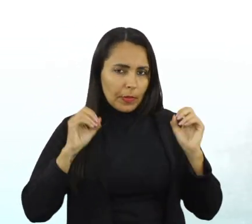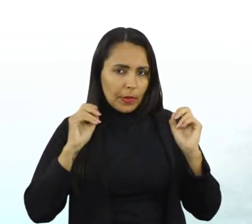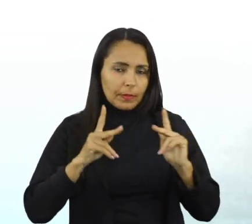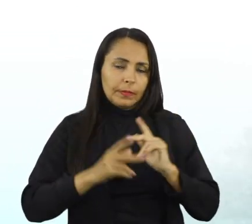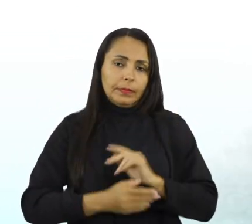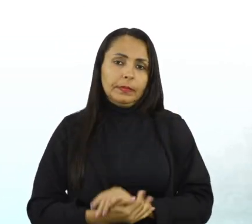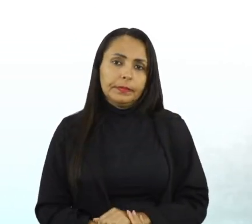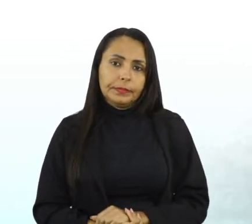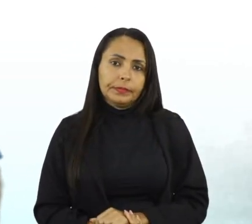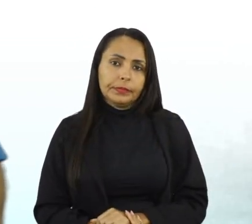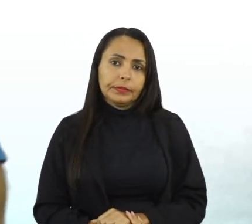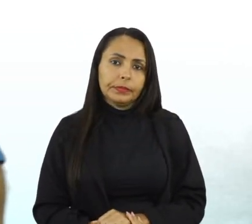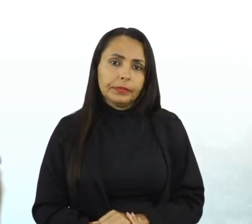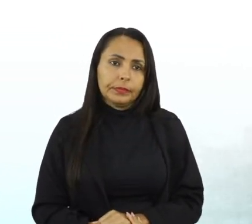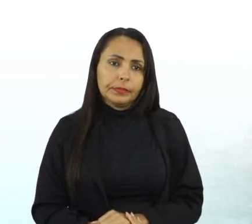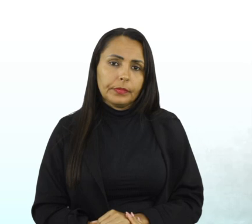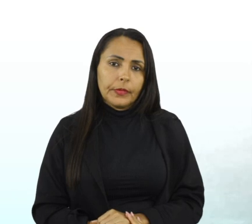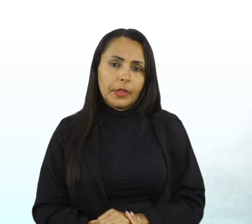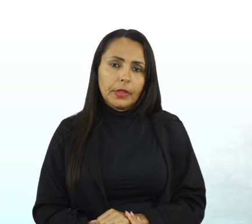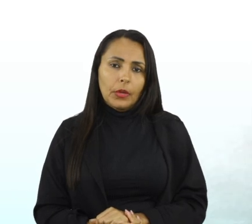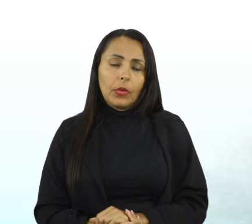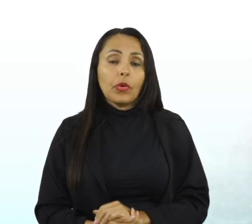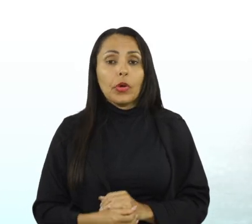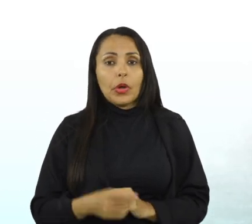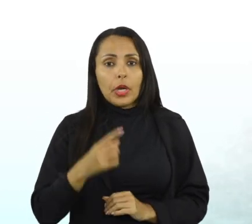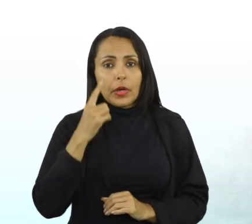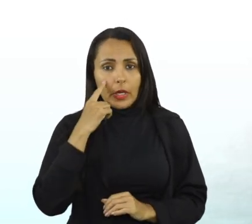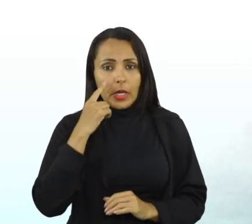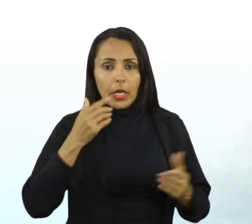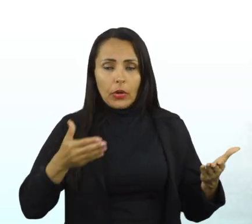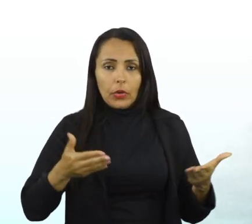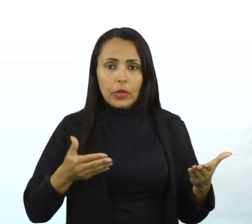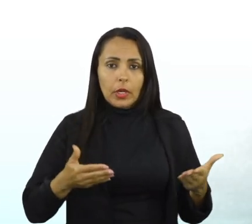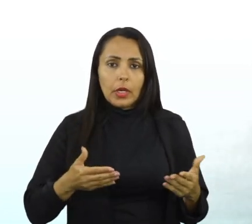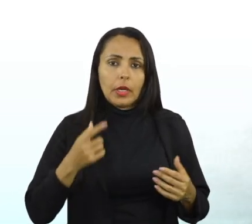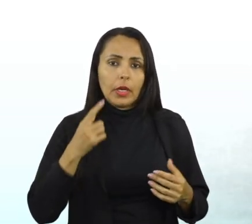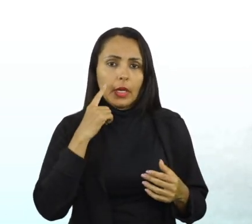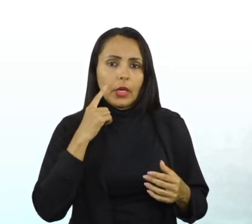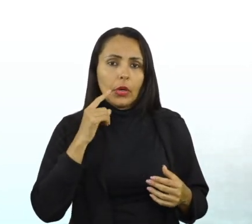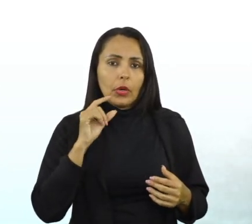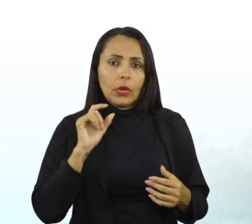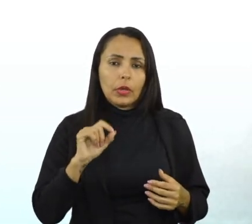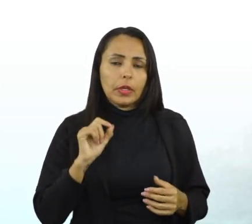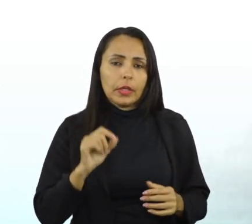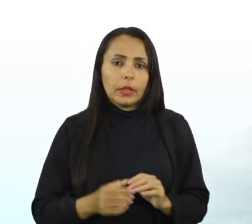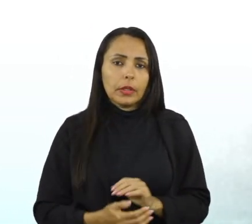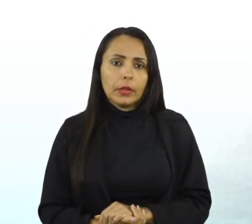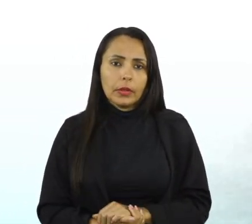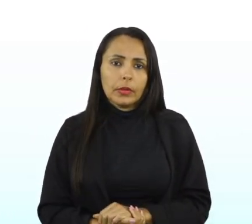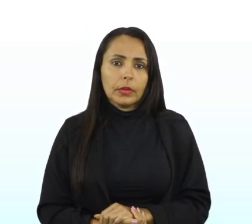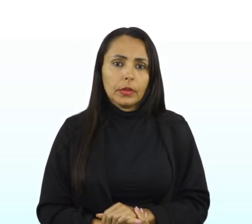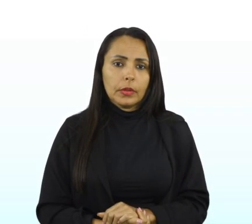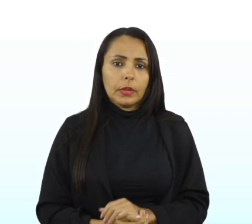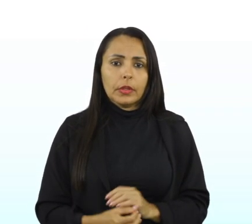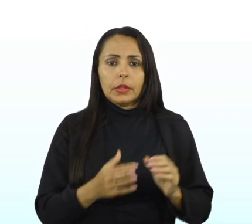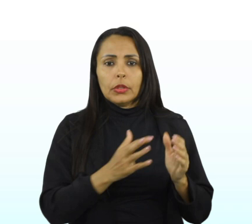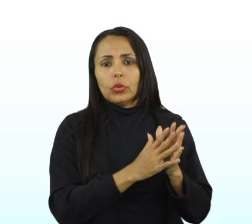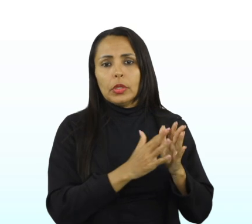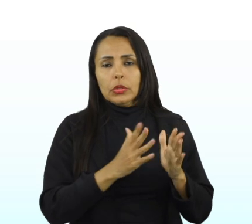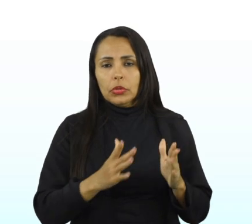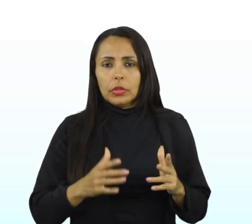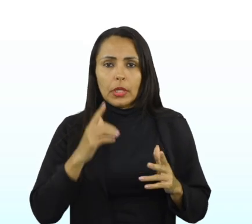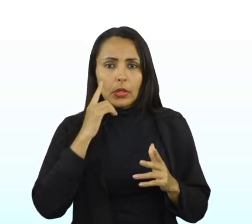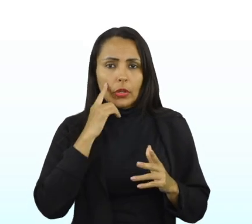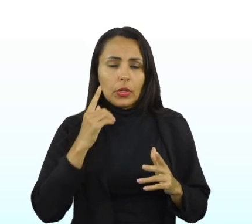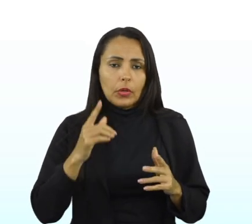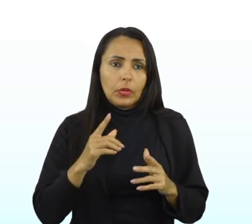tá? Então, a diafásica, diz respeito, sabe o quê? Ó, o nome já está dizendo, situacional, variação